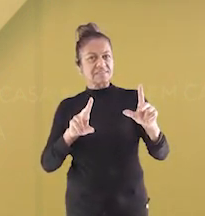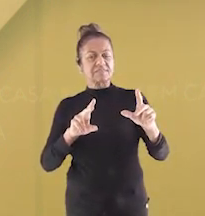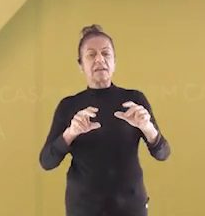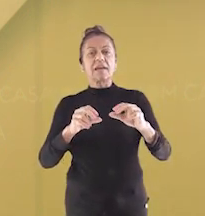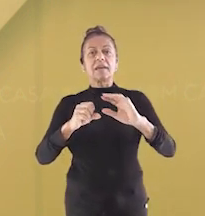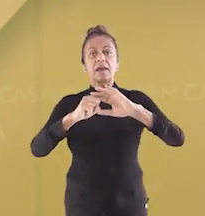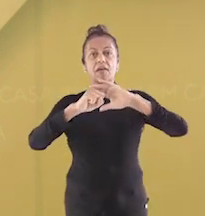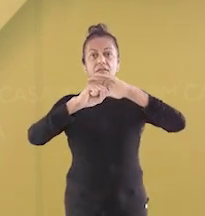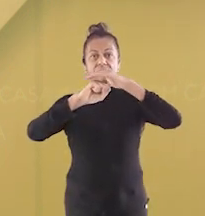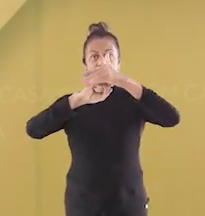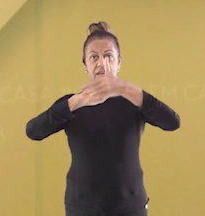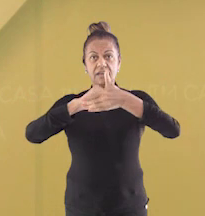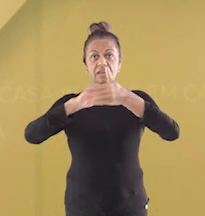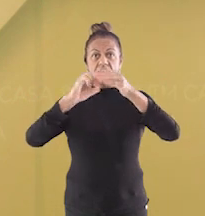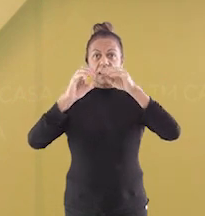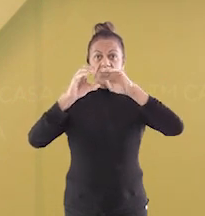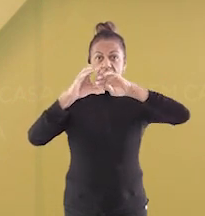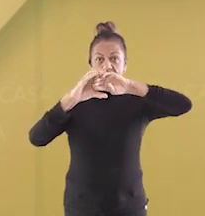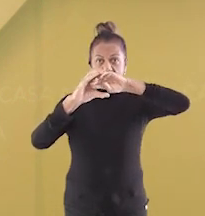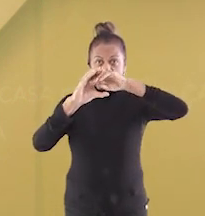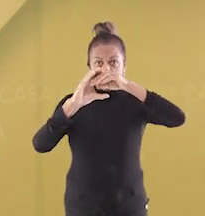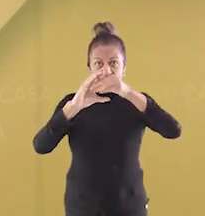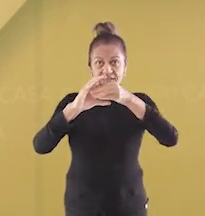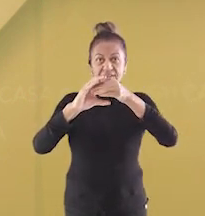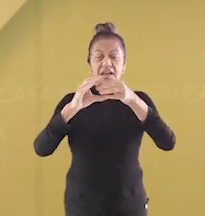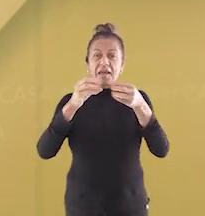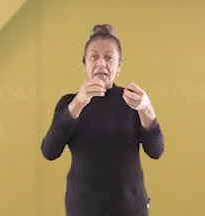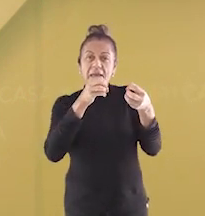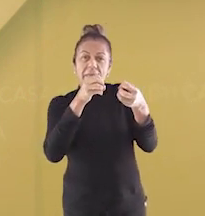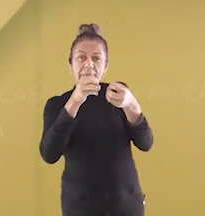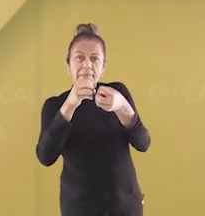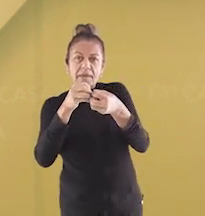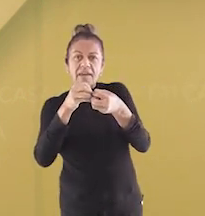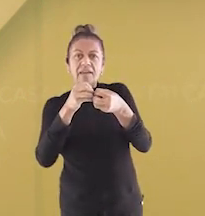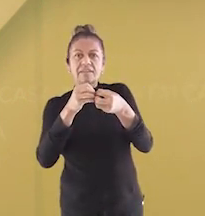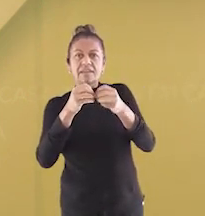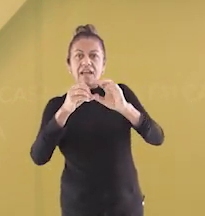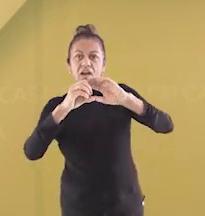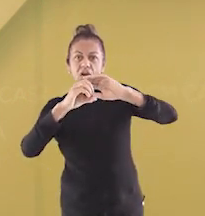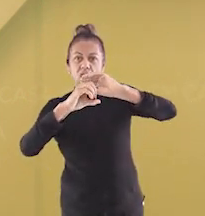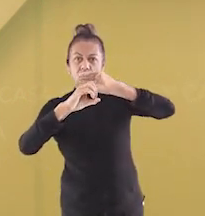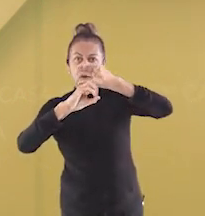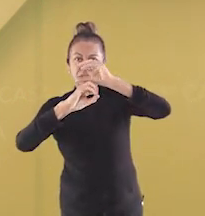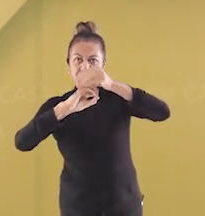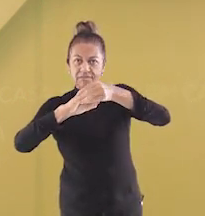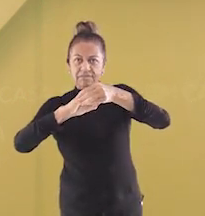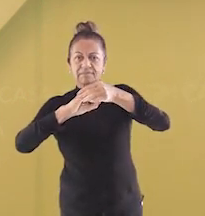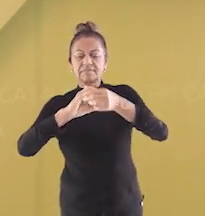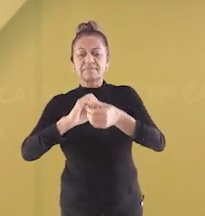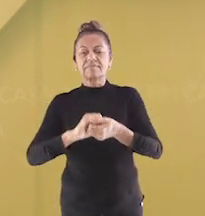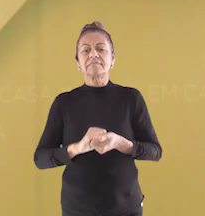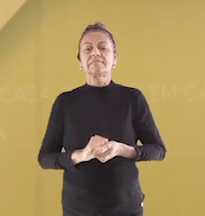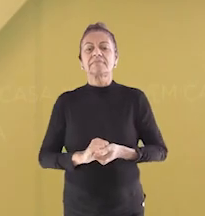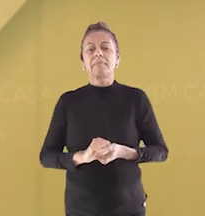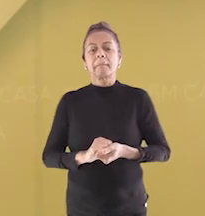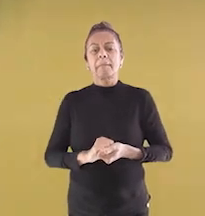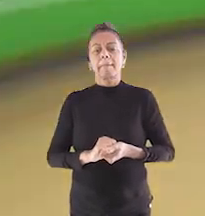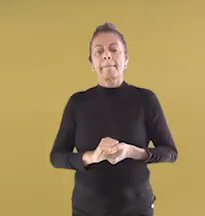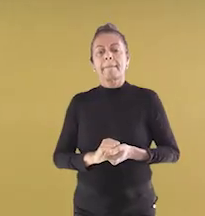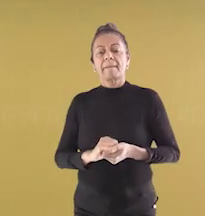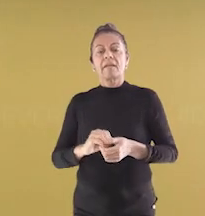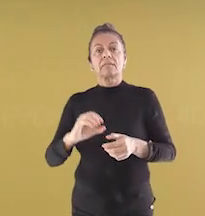do manto e a parte mais externa, ou seja, a parte mais próxima à crosta